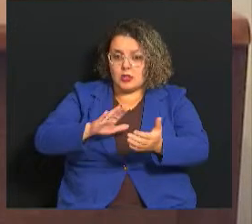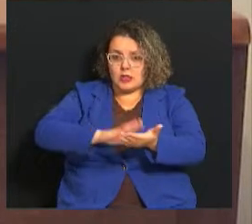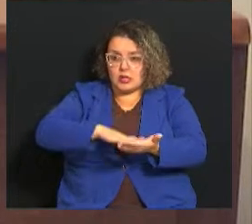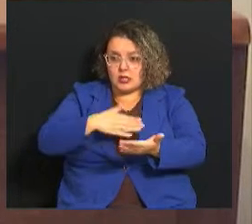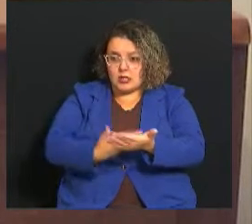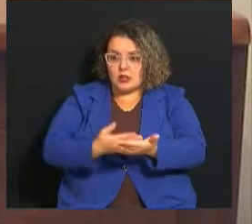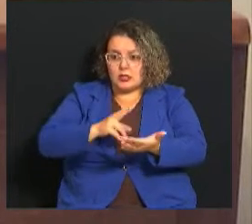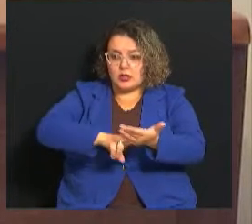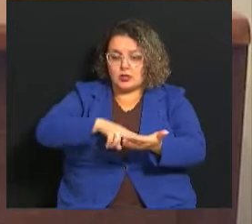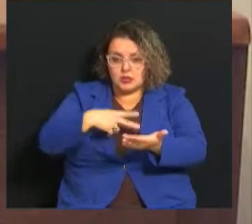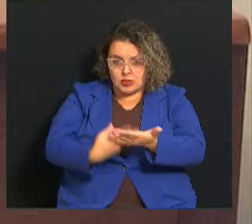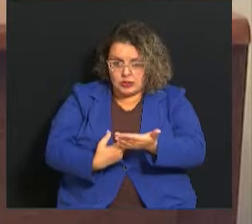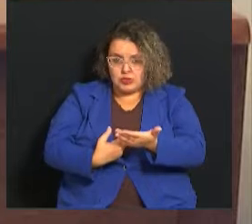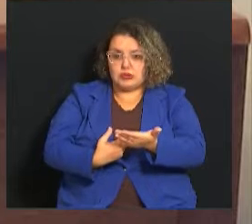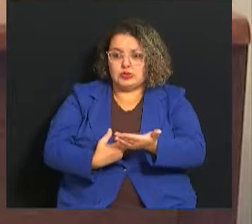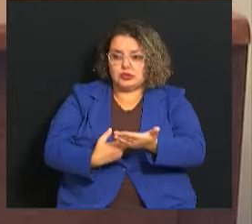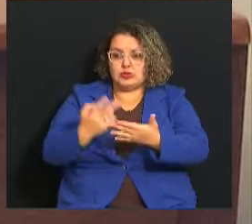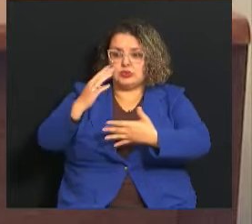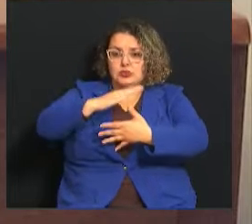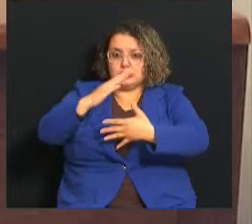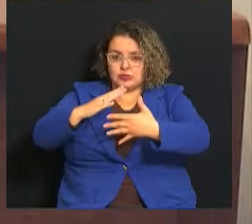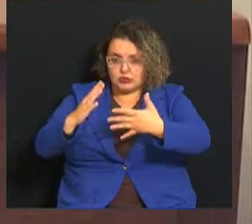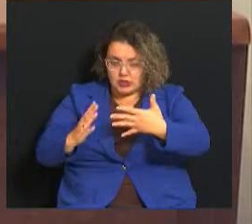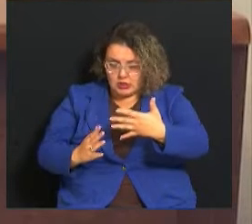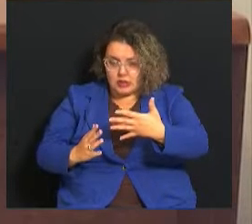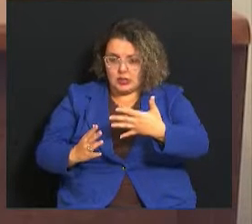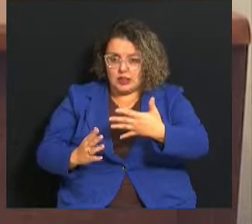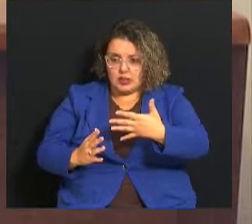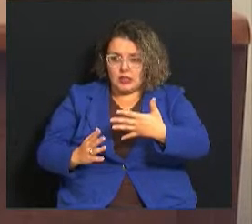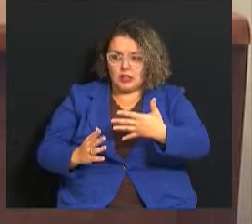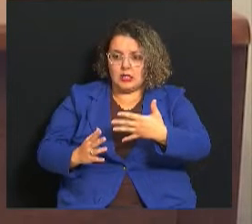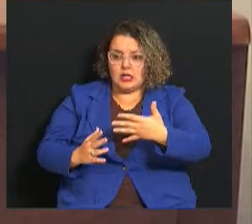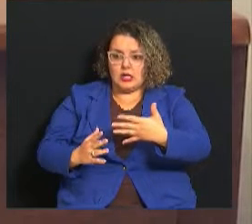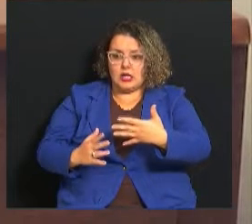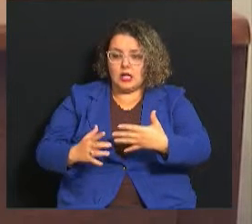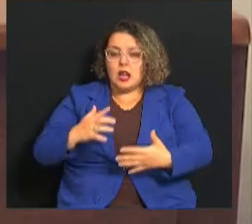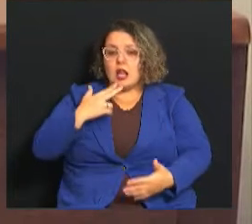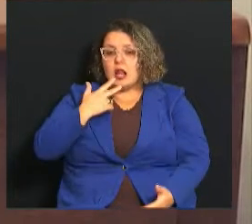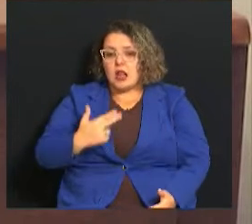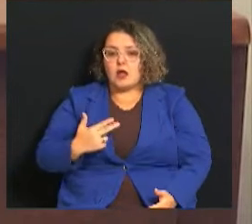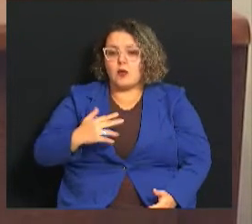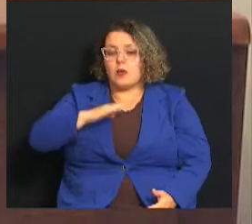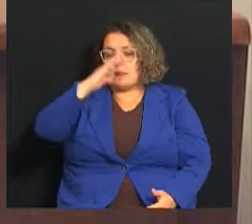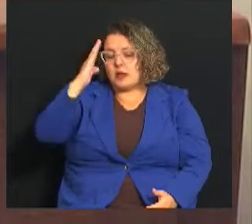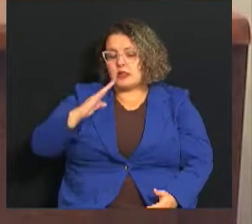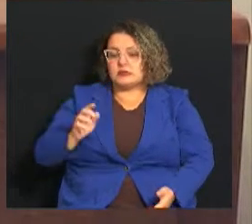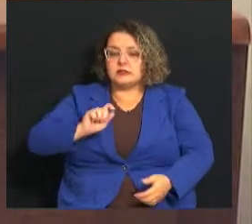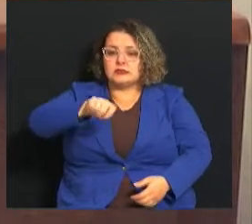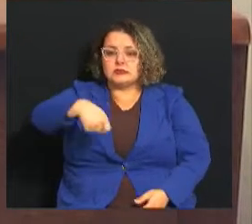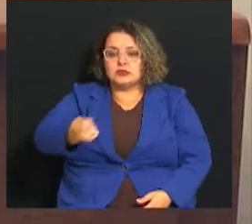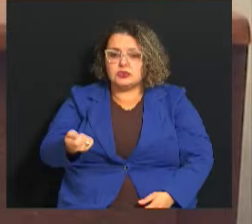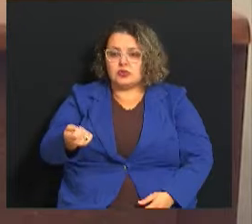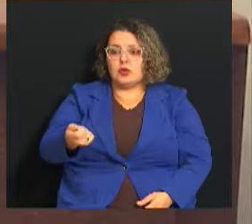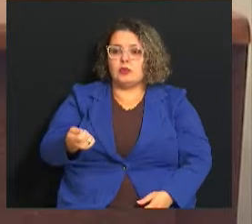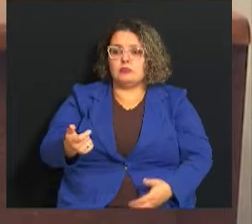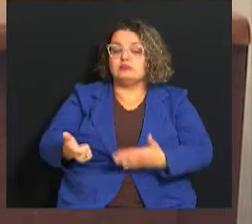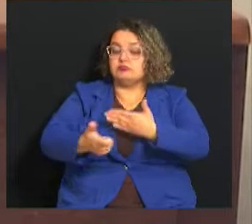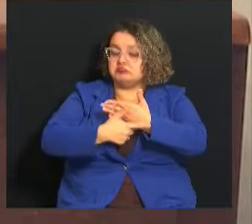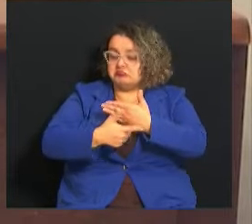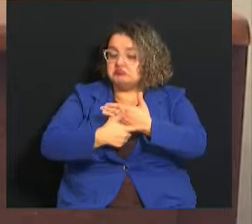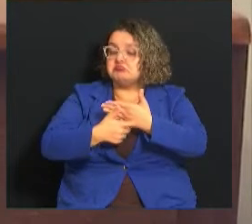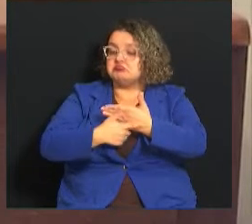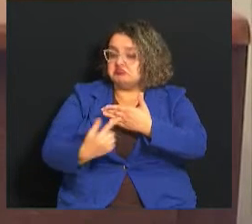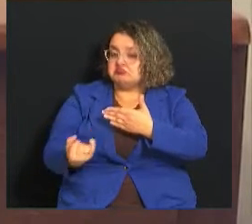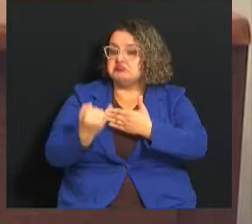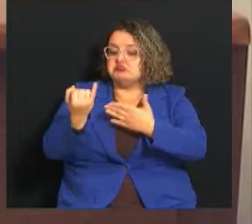ou intérprete da língua brasileira de sinais, cumpre um papel importante na busca de inclusão e acesso